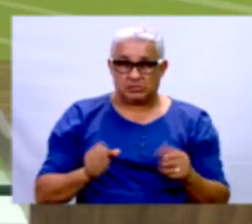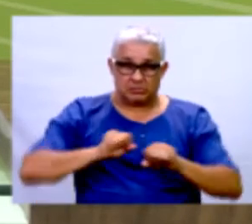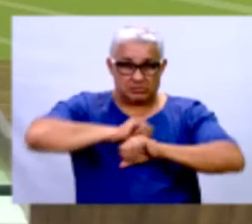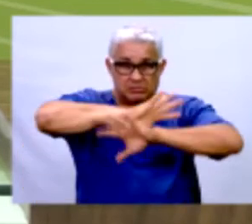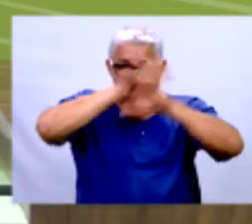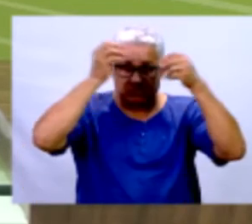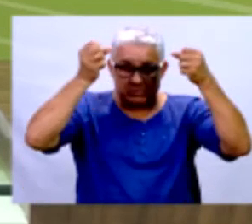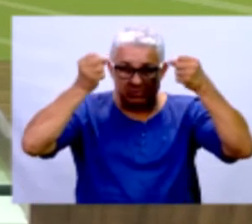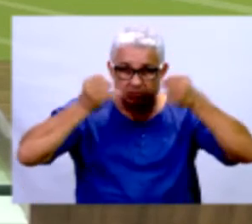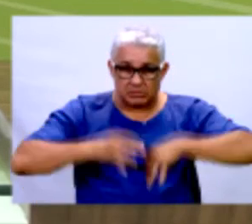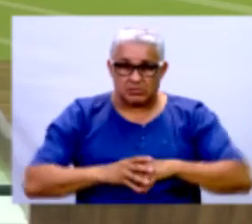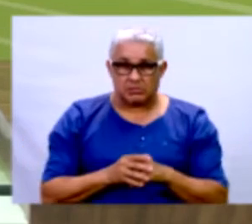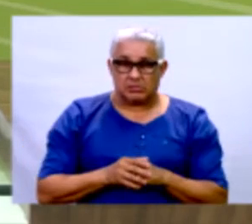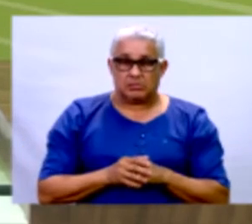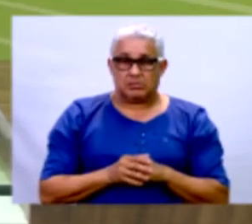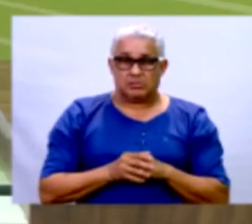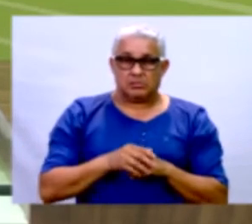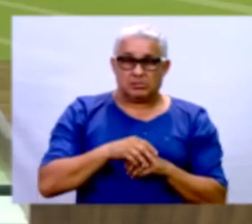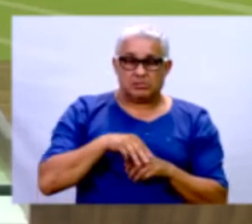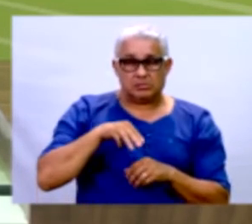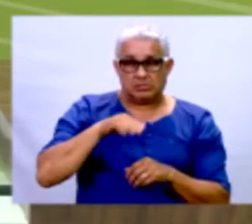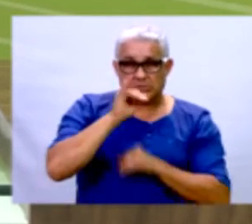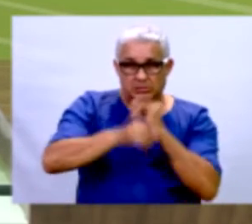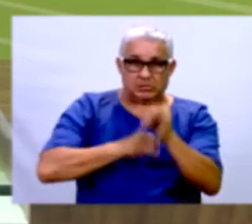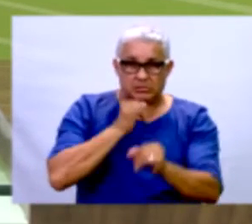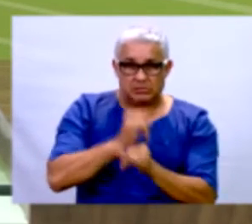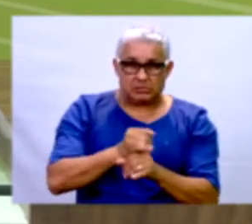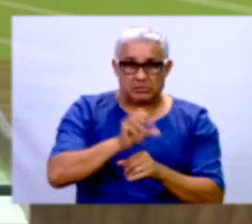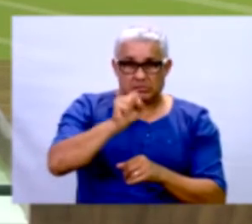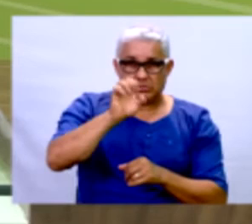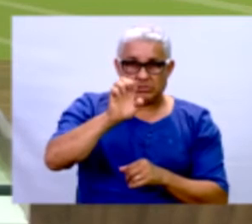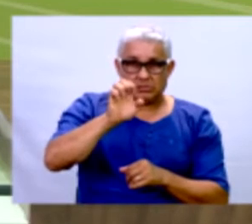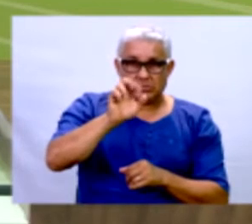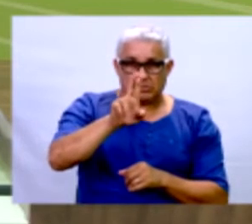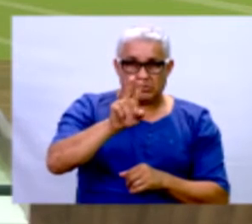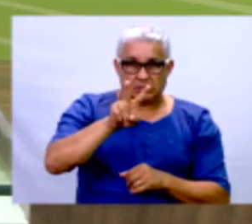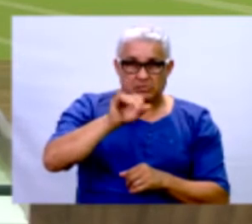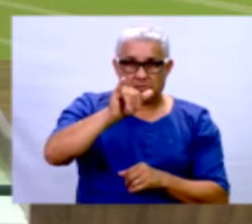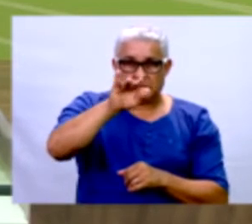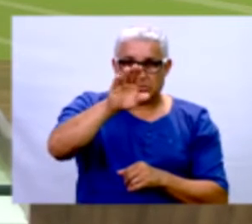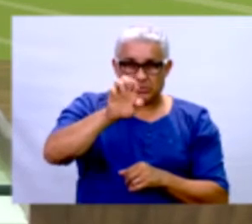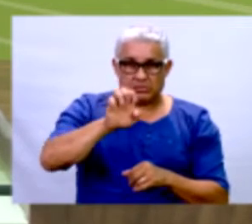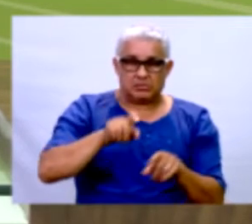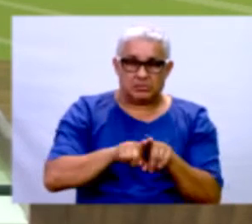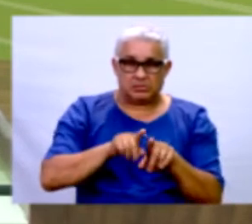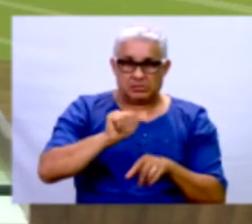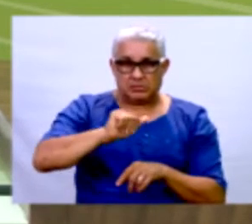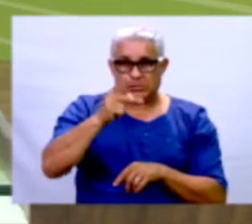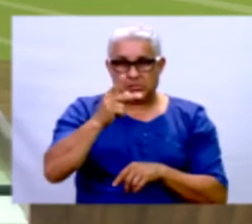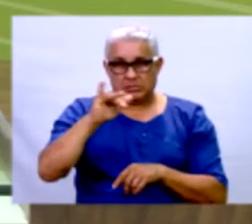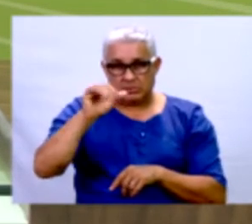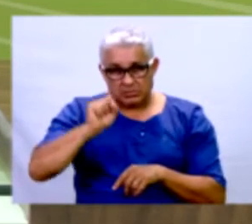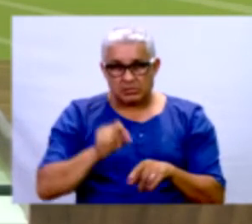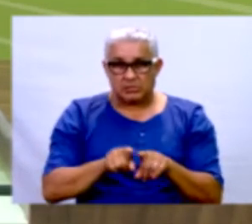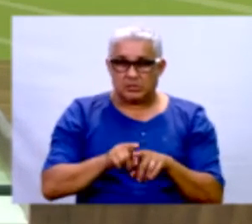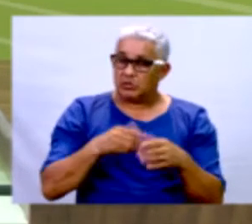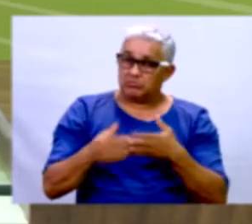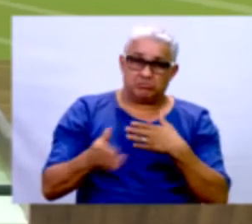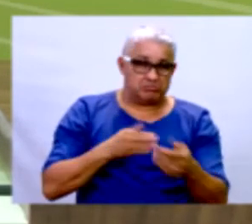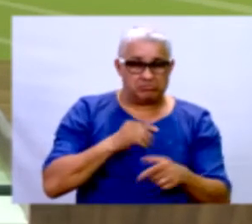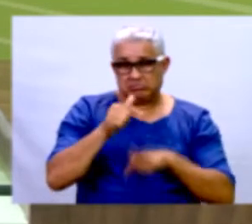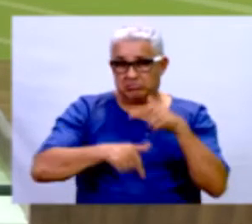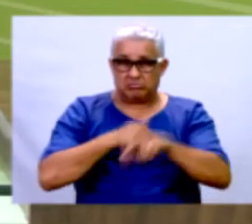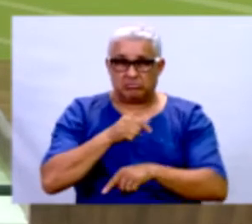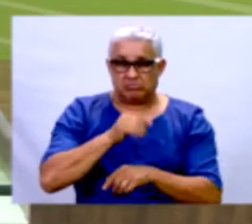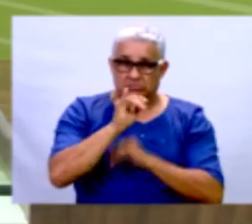então ele é aplicado à web service, fornecendo APIs para o acesso a um serviço qualquer na web. Então,